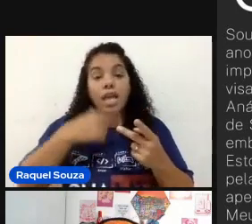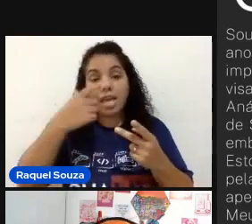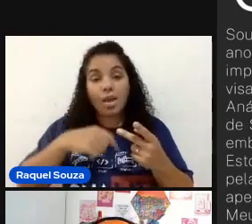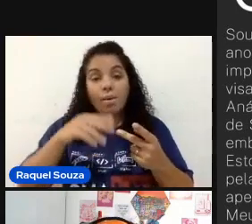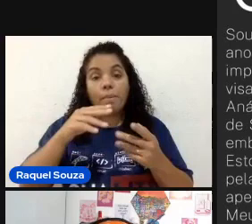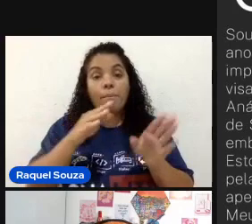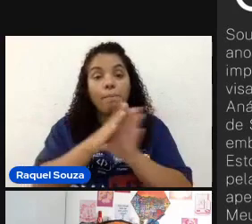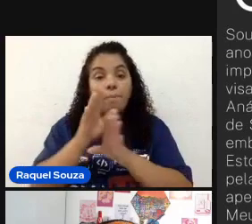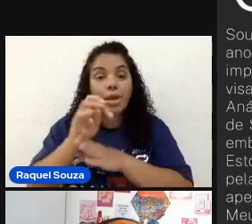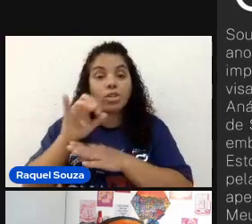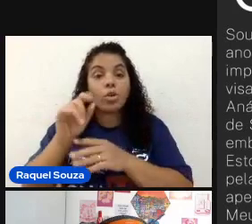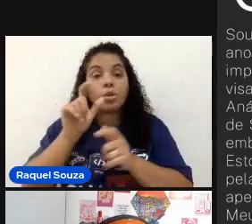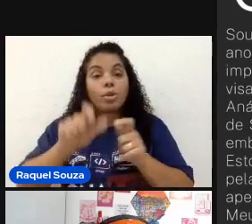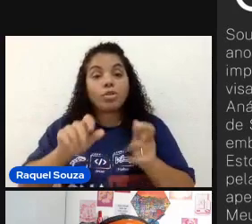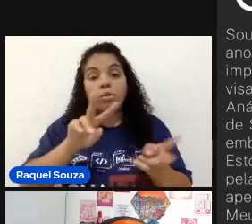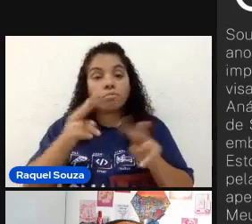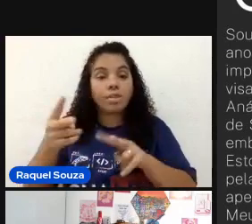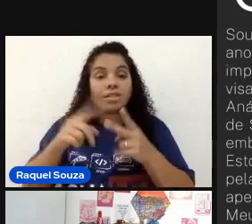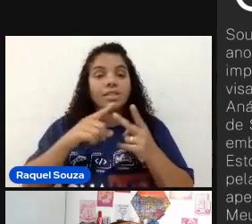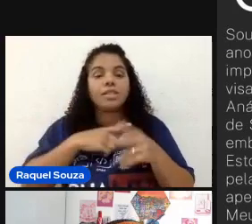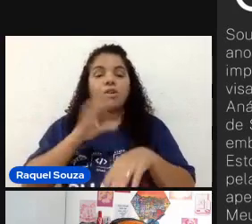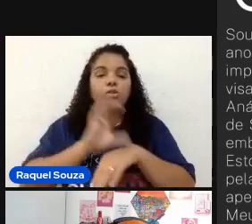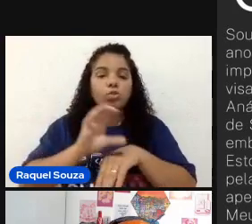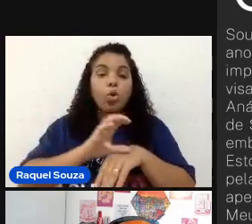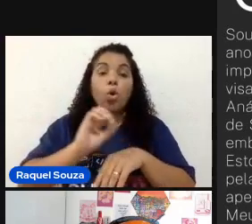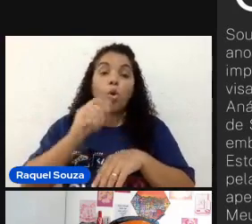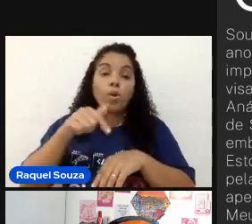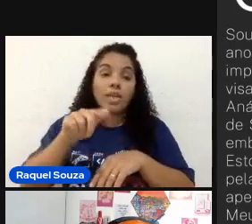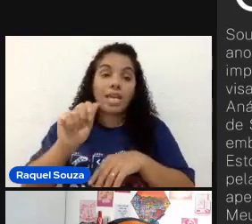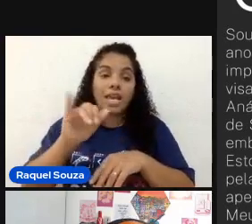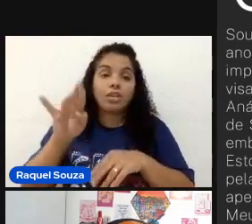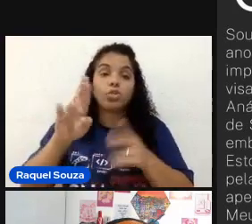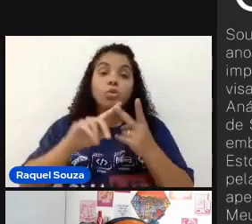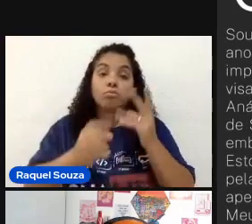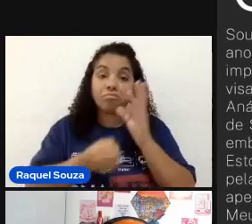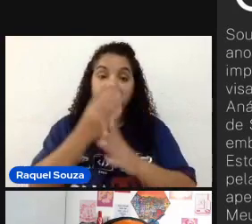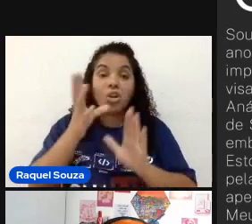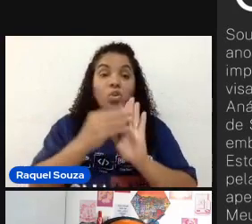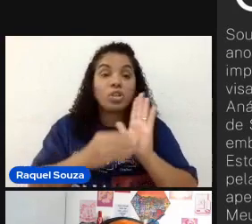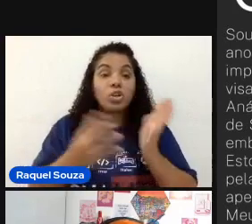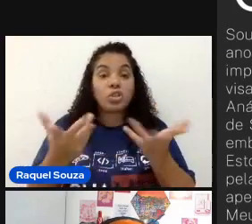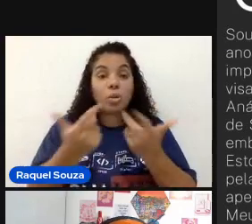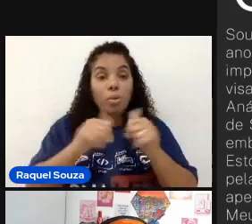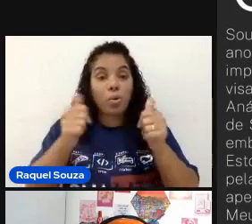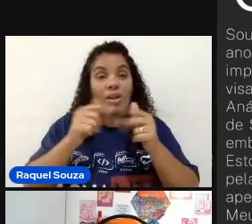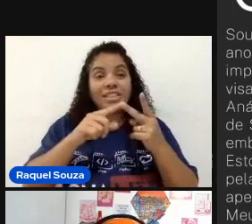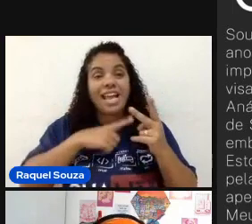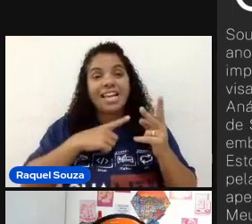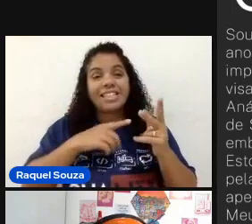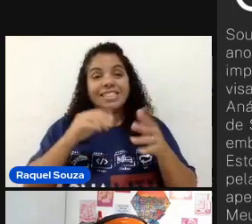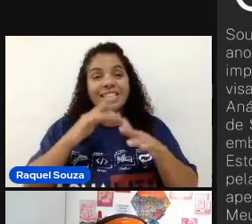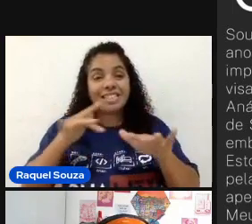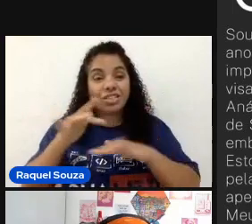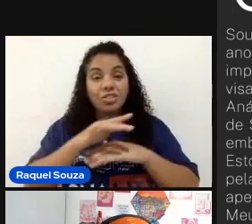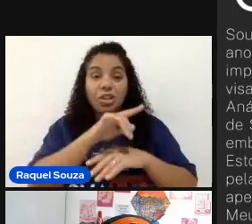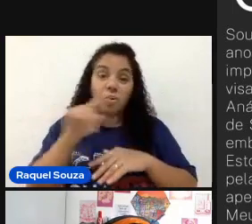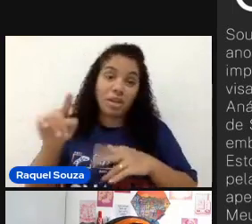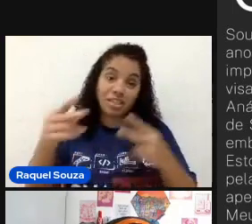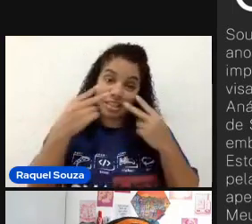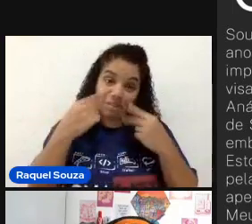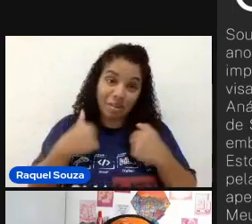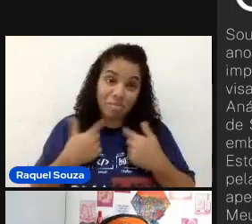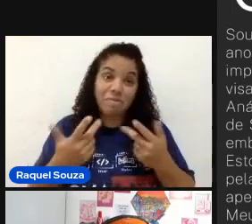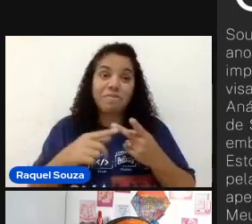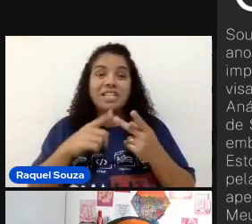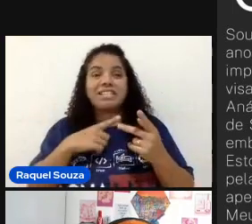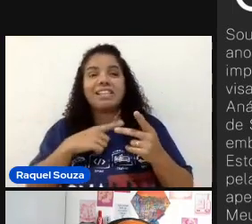em transição de carreira ou que é júnior, crio conteúdo sobre qualidade aí nas redes sociais, acho que alguém já viu pelo LinkedIn, Instagram,